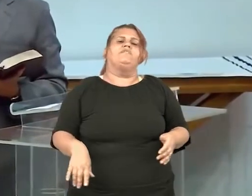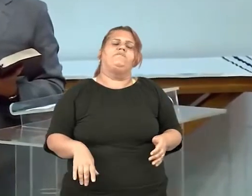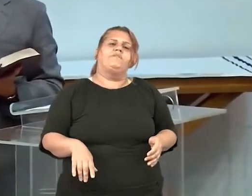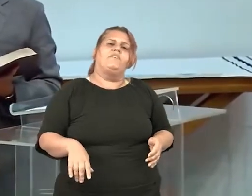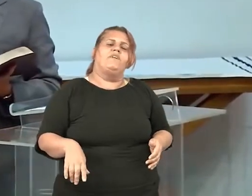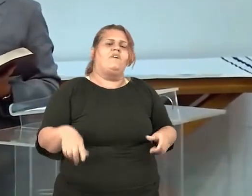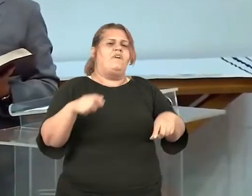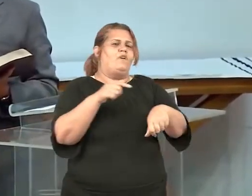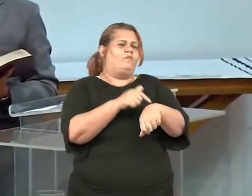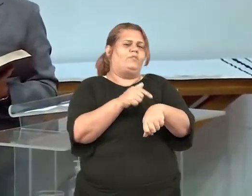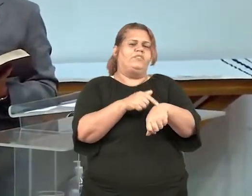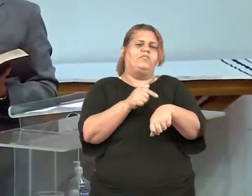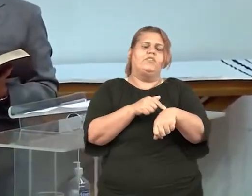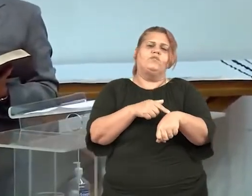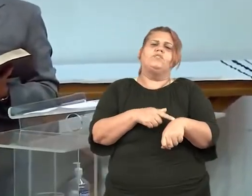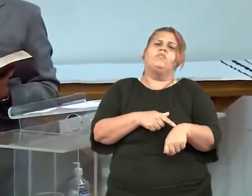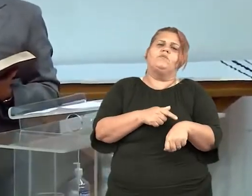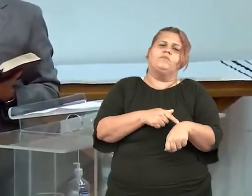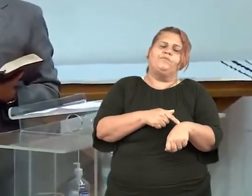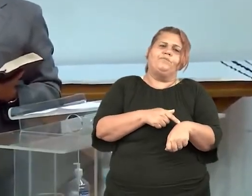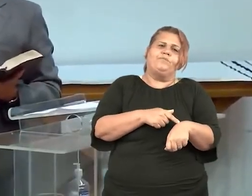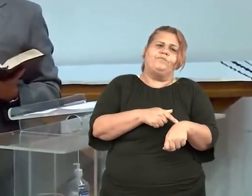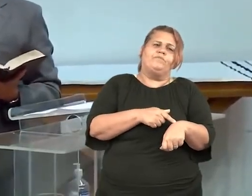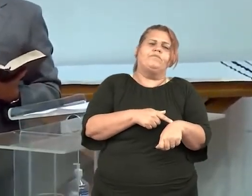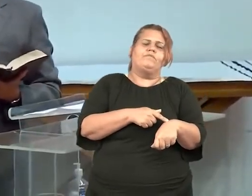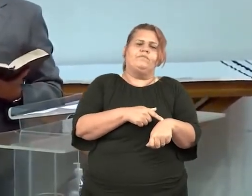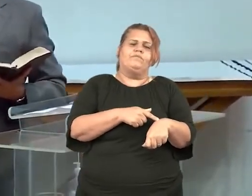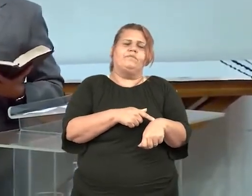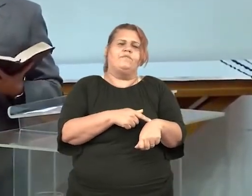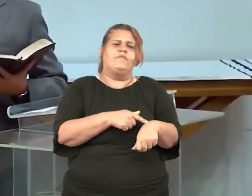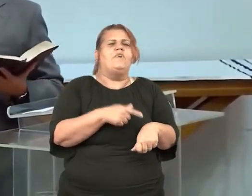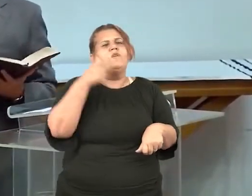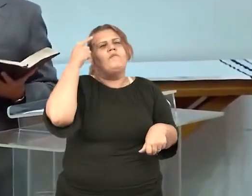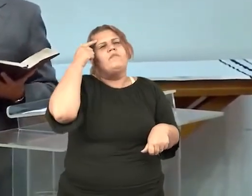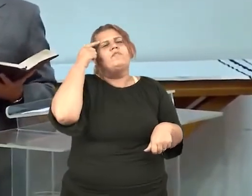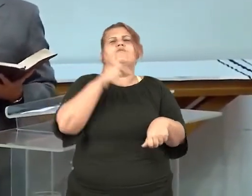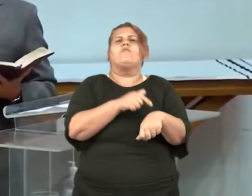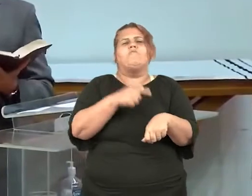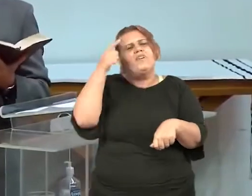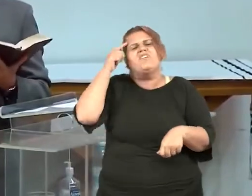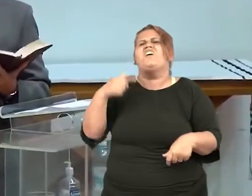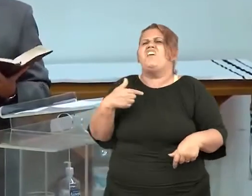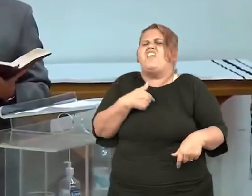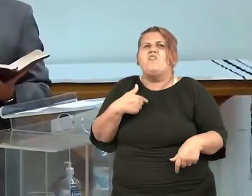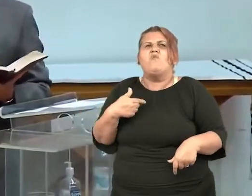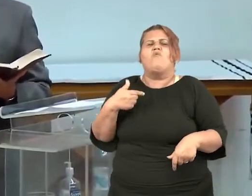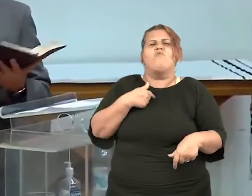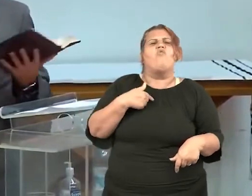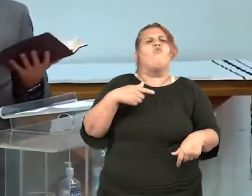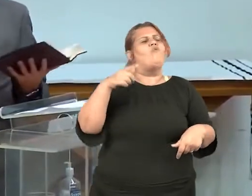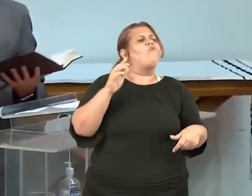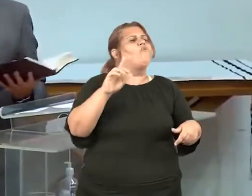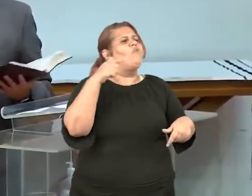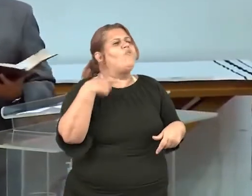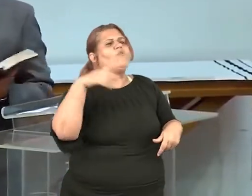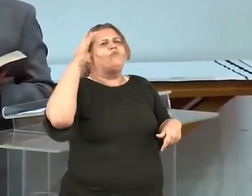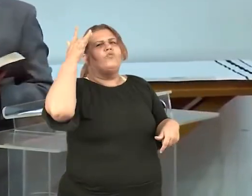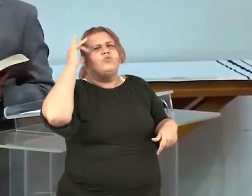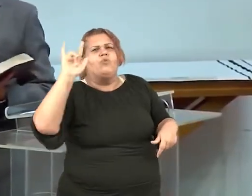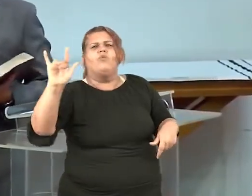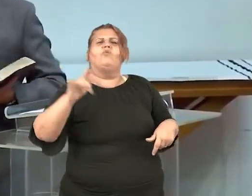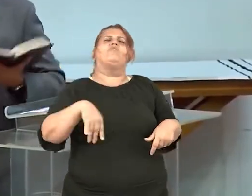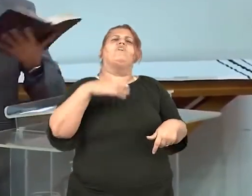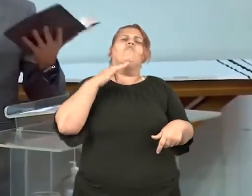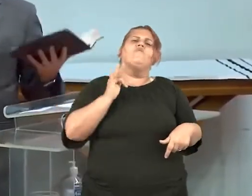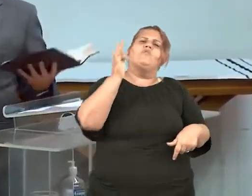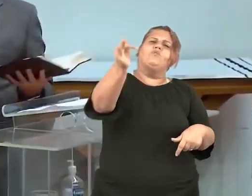é a pretensão do tempo. Tanto hoje quanto amanhã, a pessoa pensa que está na mão dele. Amanhã eu vou fazer isso, amanhã eu vou viajar, amanhã eu